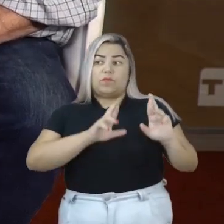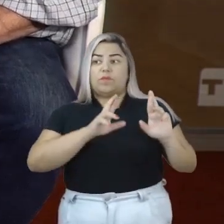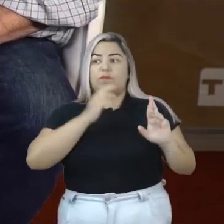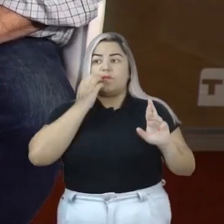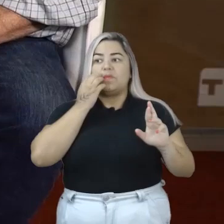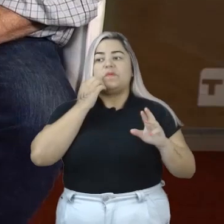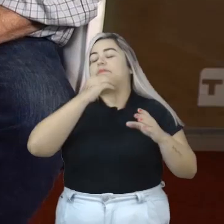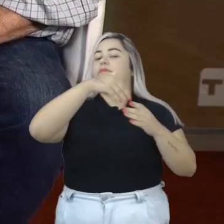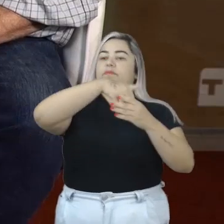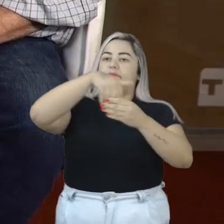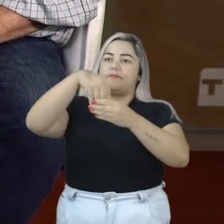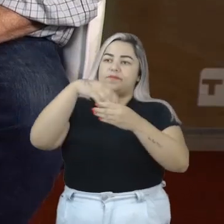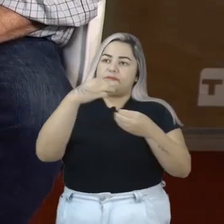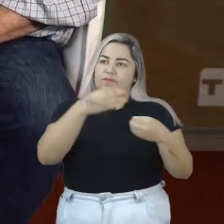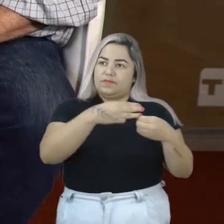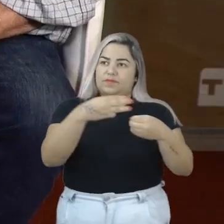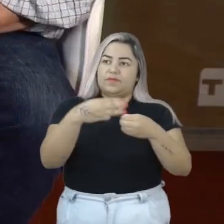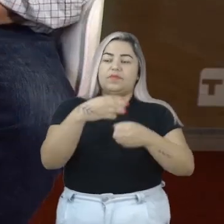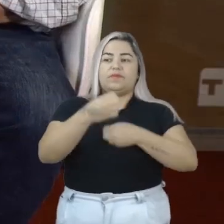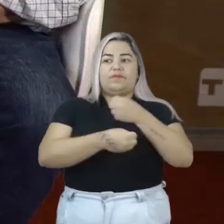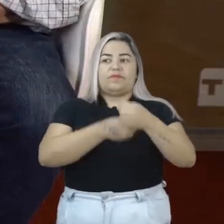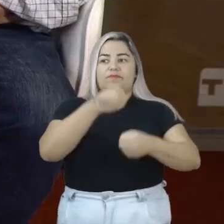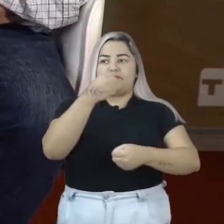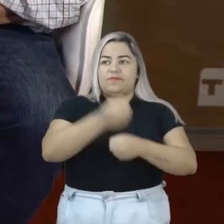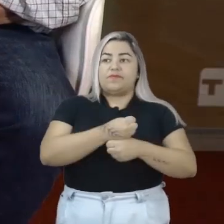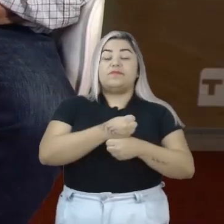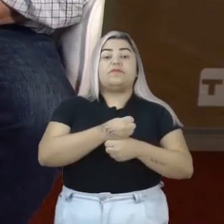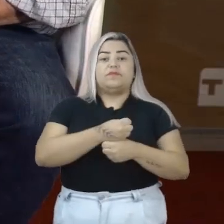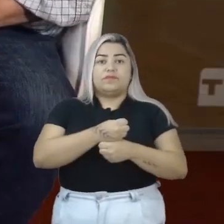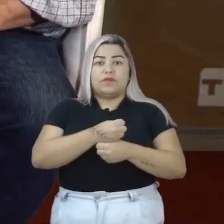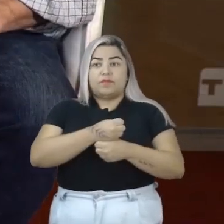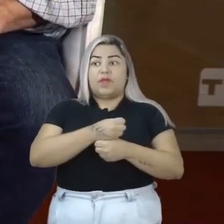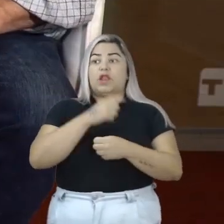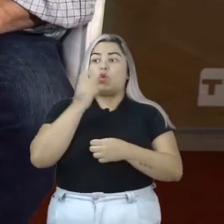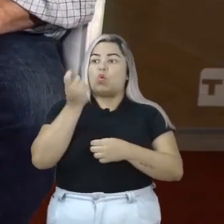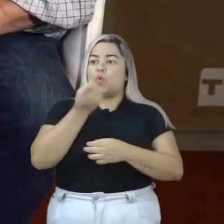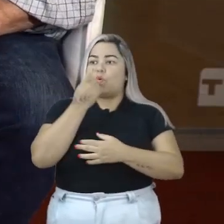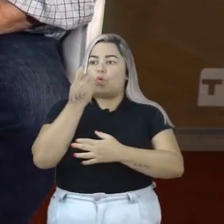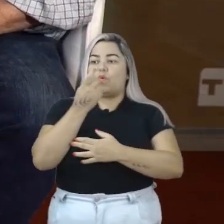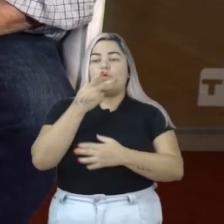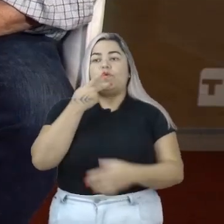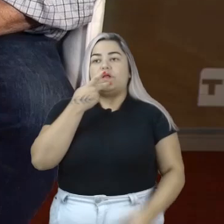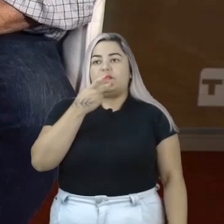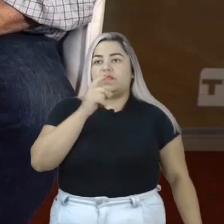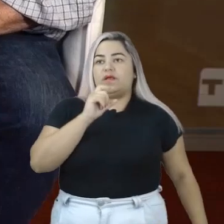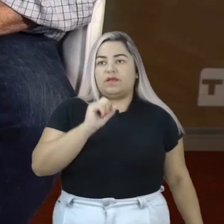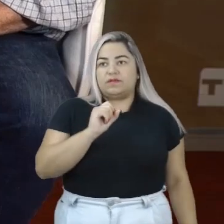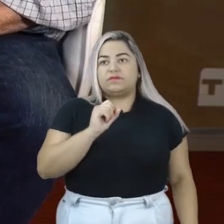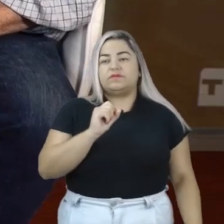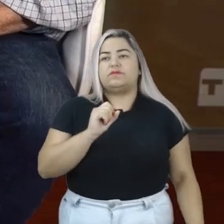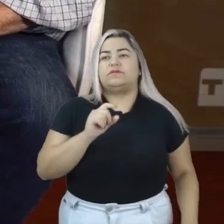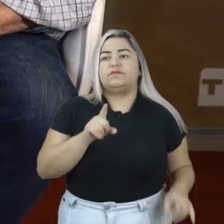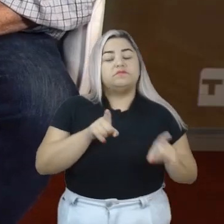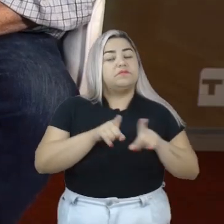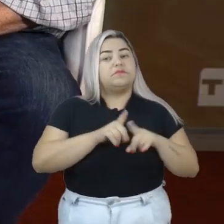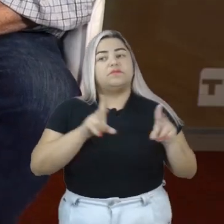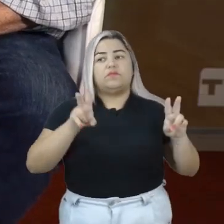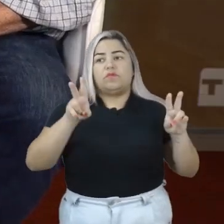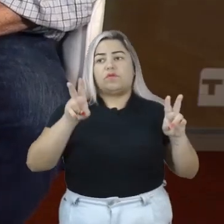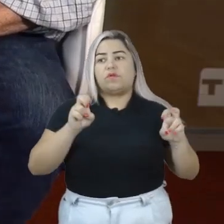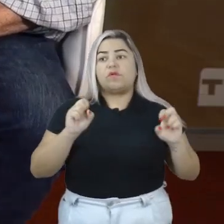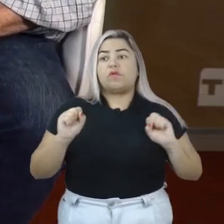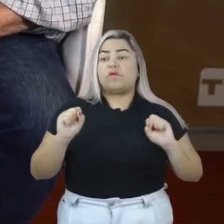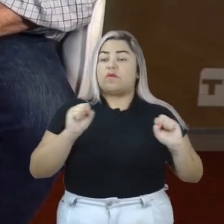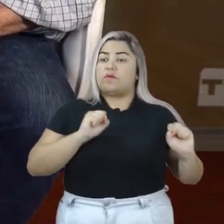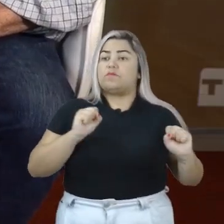as eleições municipais do ano que vem, especialmente no Rio Grande do Sul. Queria que o senhor falasse um pouquinho sobre o que a gente pode